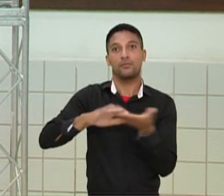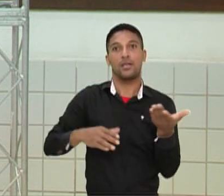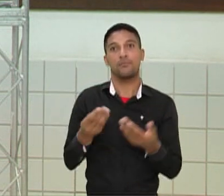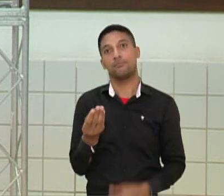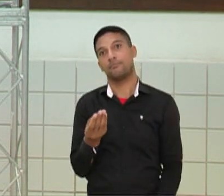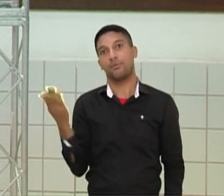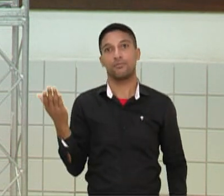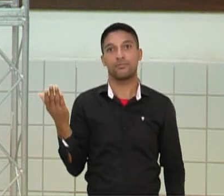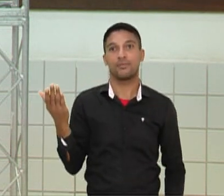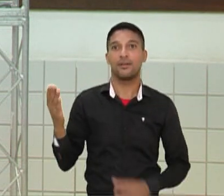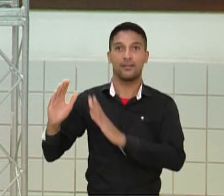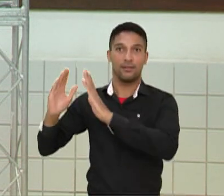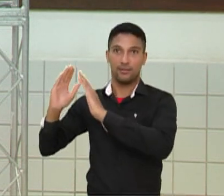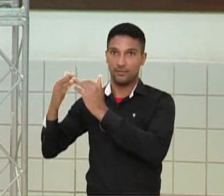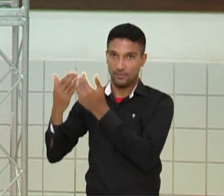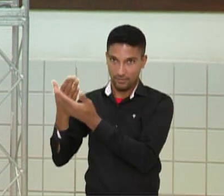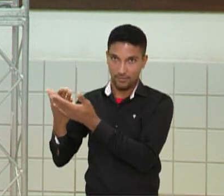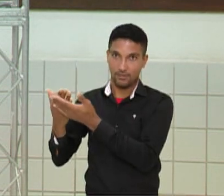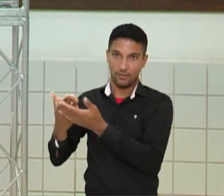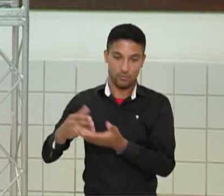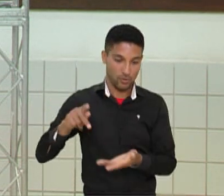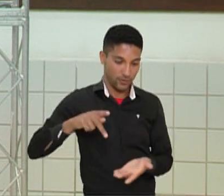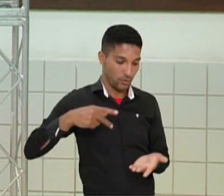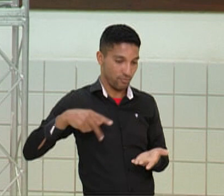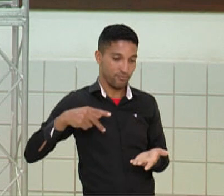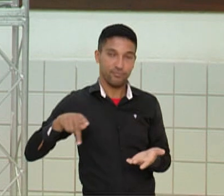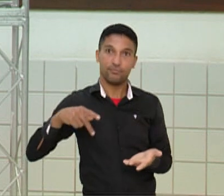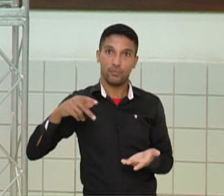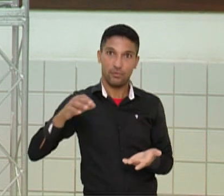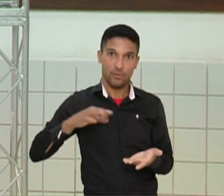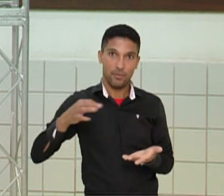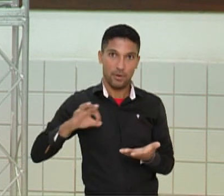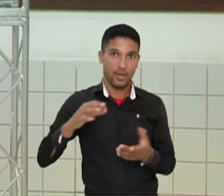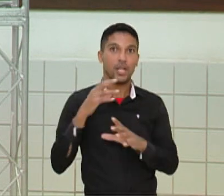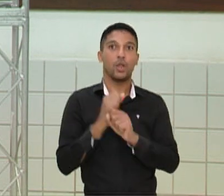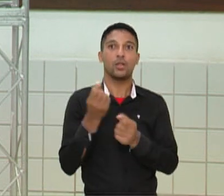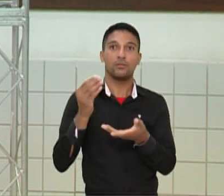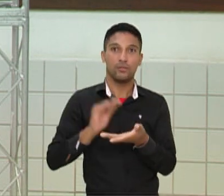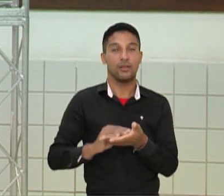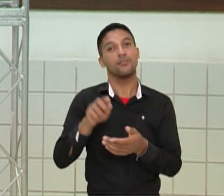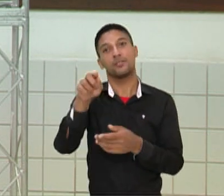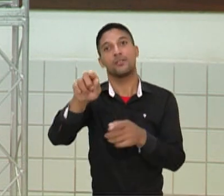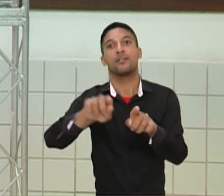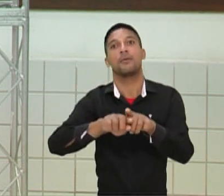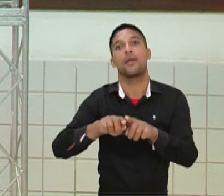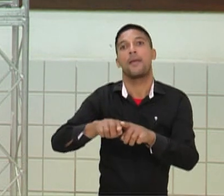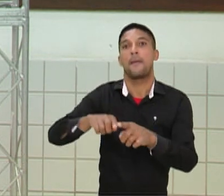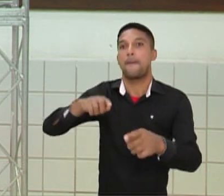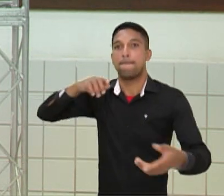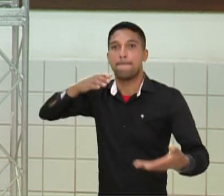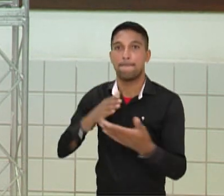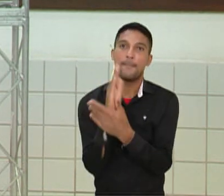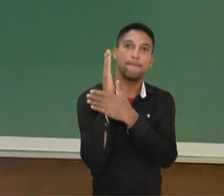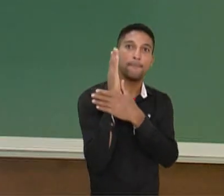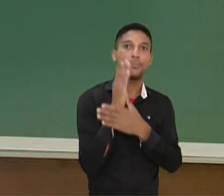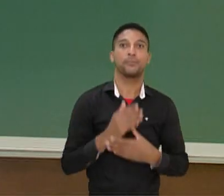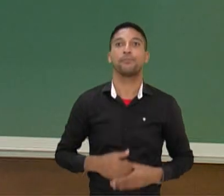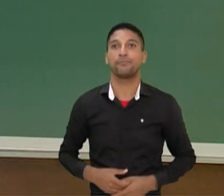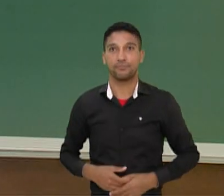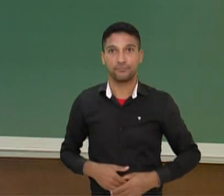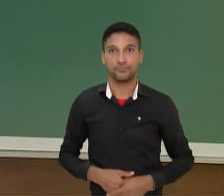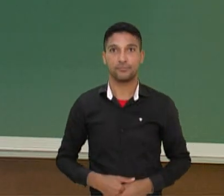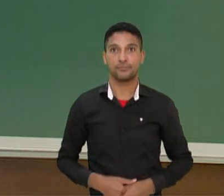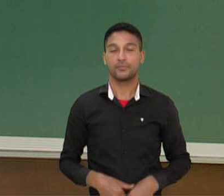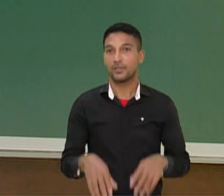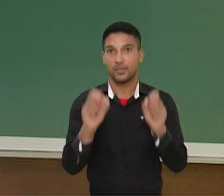lançar nota e você terminar esse ano muito bem, ok? Vamos para a nossa aula? Então, o que